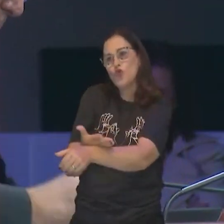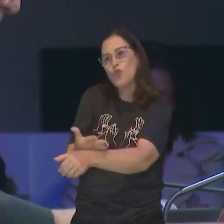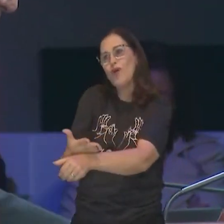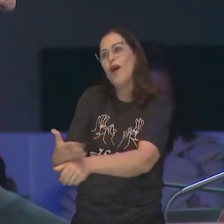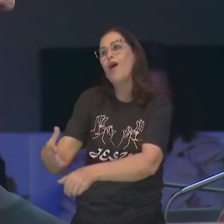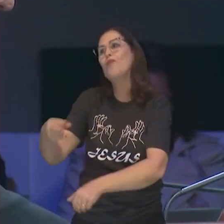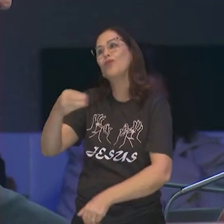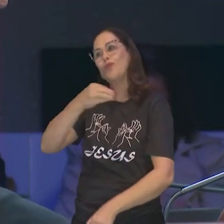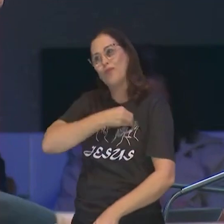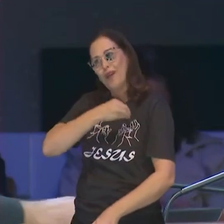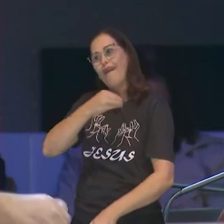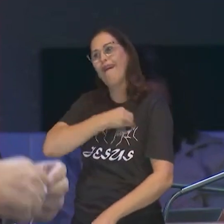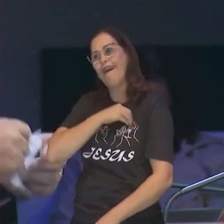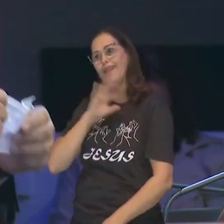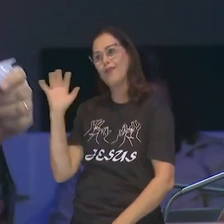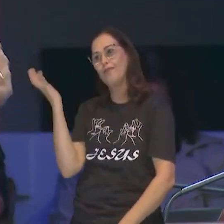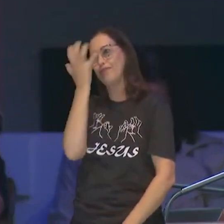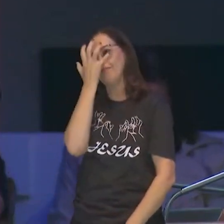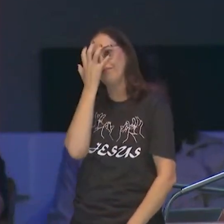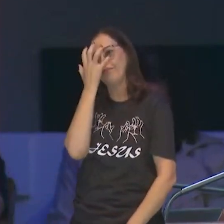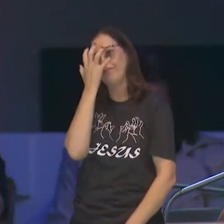elas.